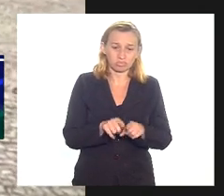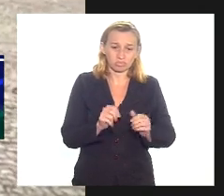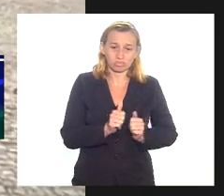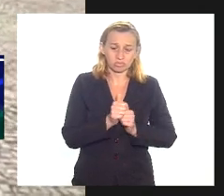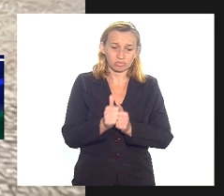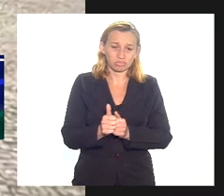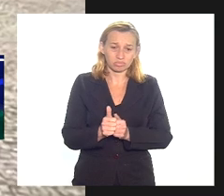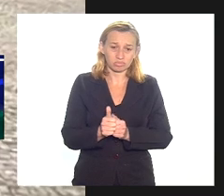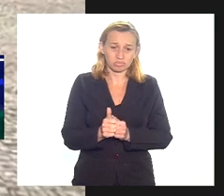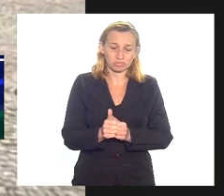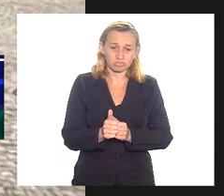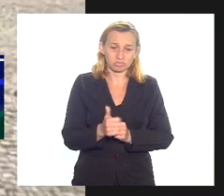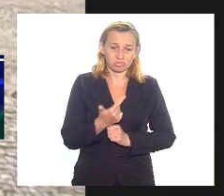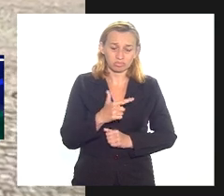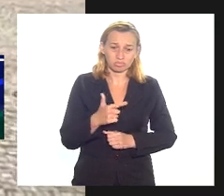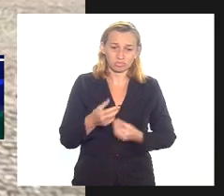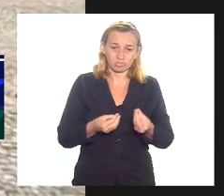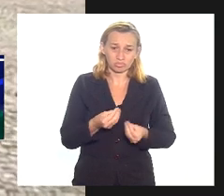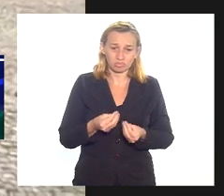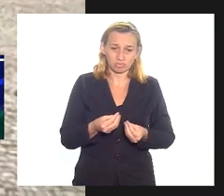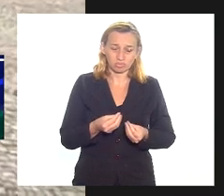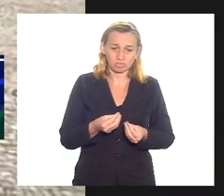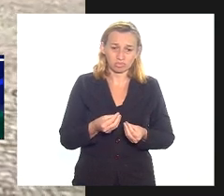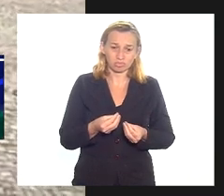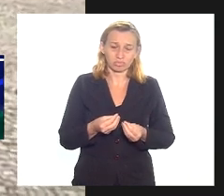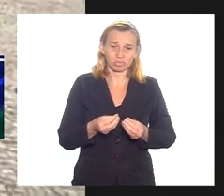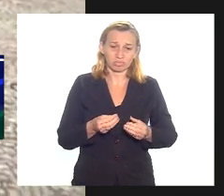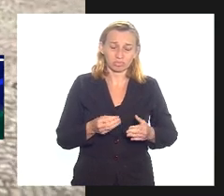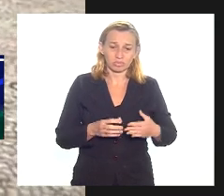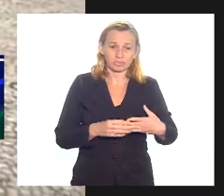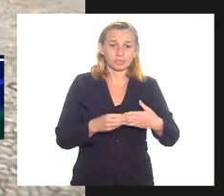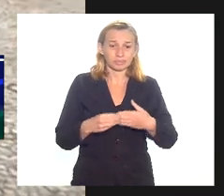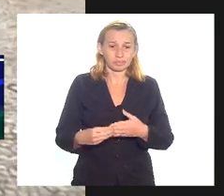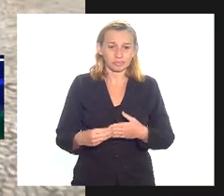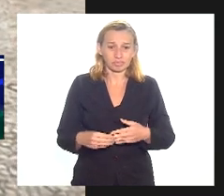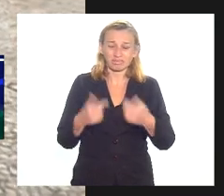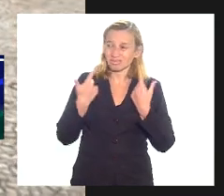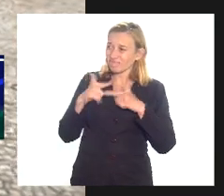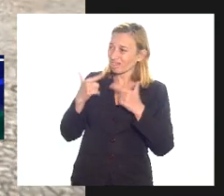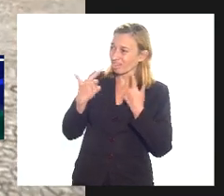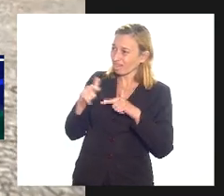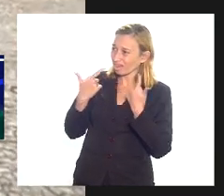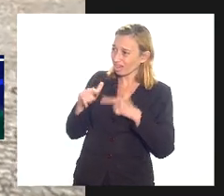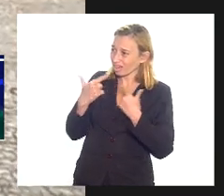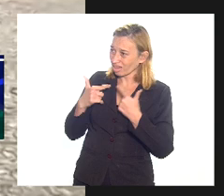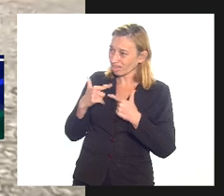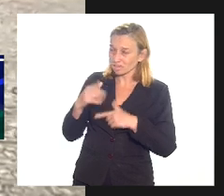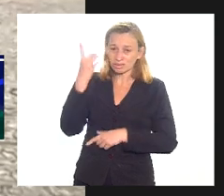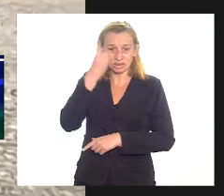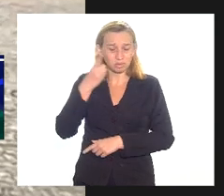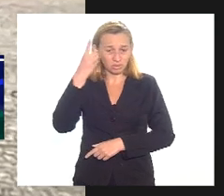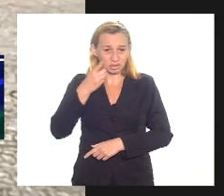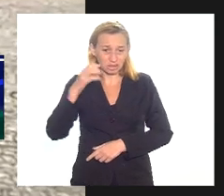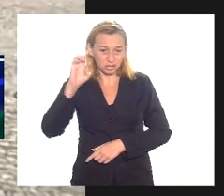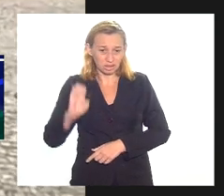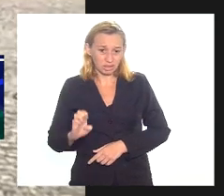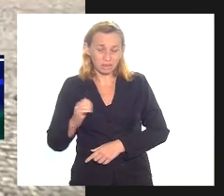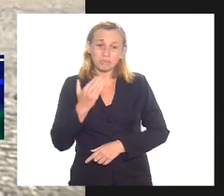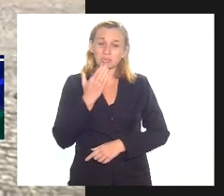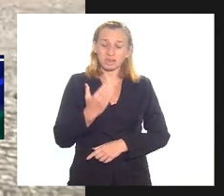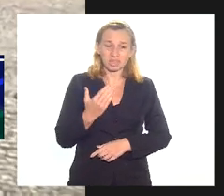sessão de hoje, ver um deputado da esquerda zombando da nossa cara, dizendo que ia pedir música no